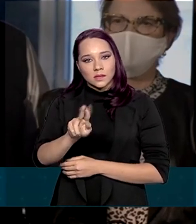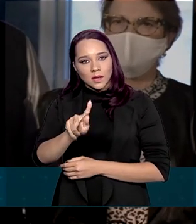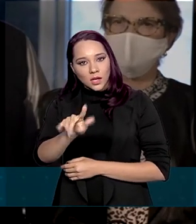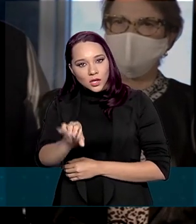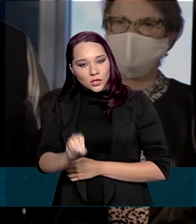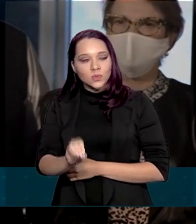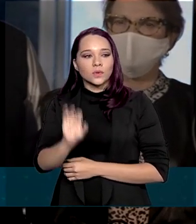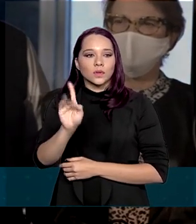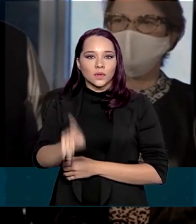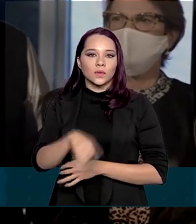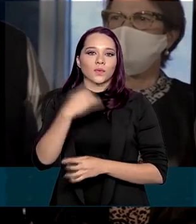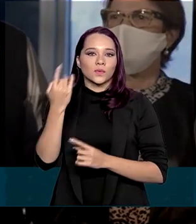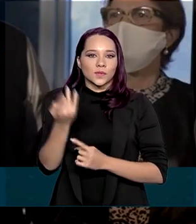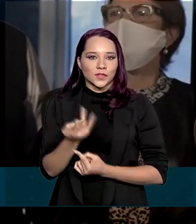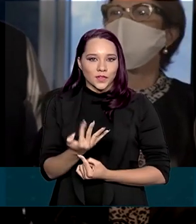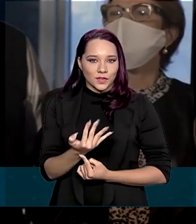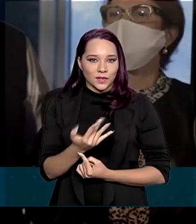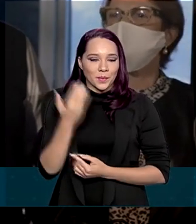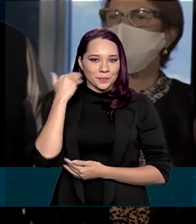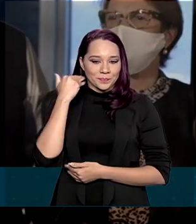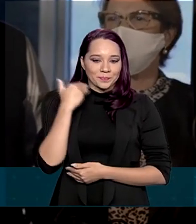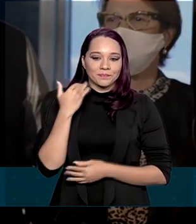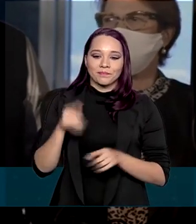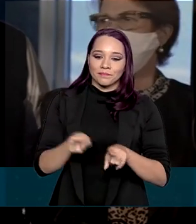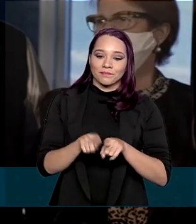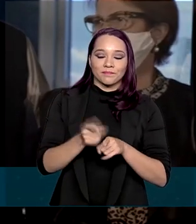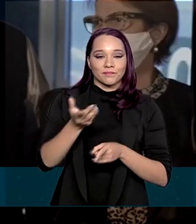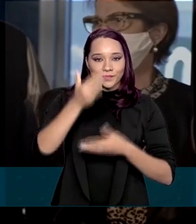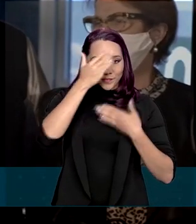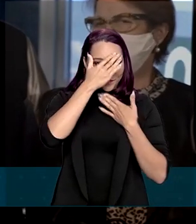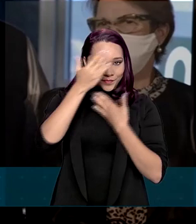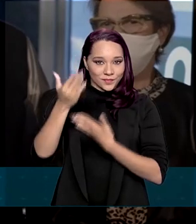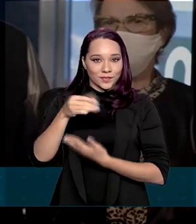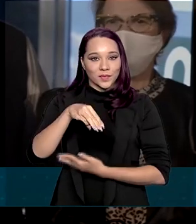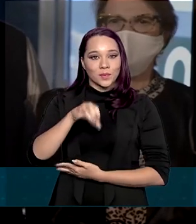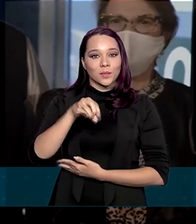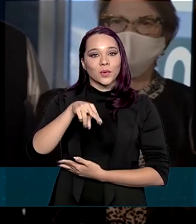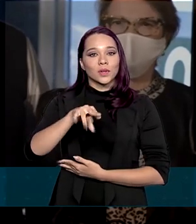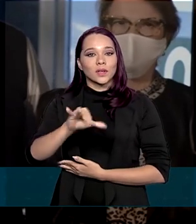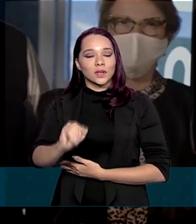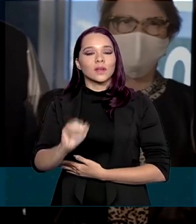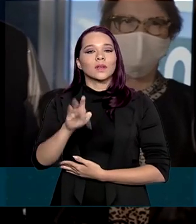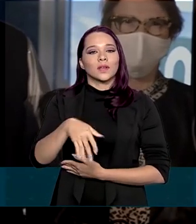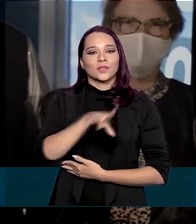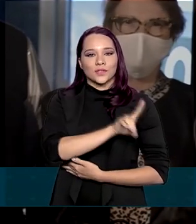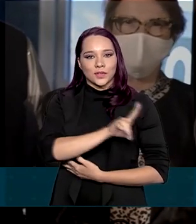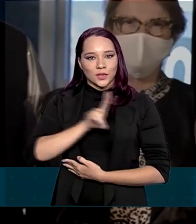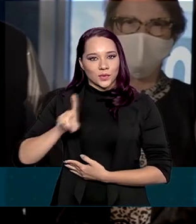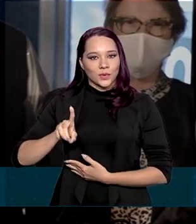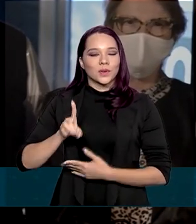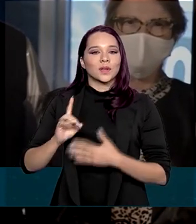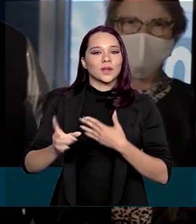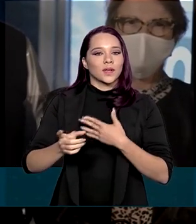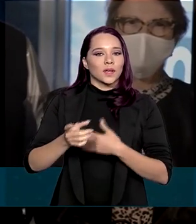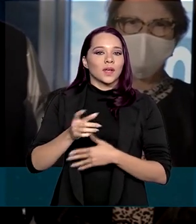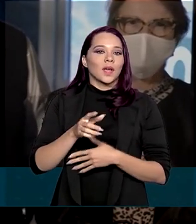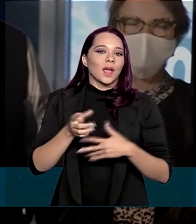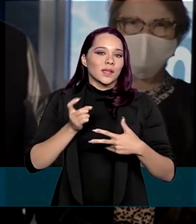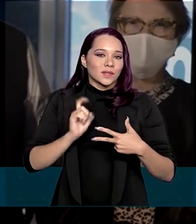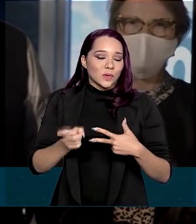Santander. Queria agradecer também Mônica Monteiro, que é a diretora executiva, que sem ela este